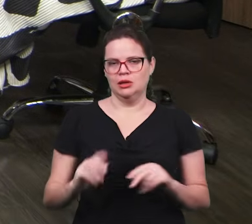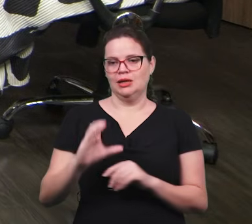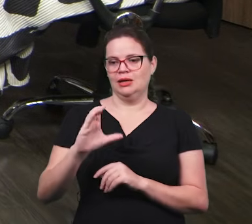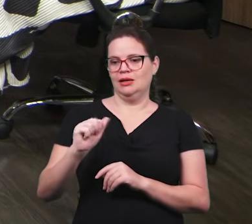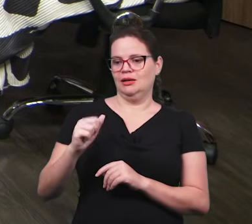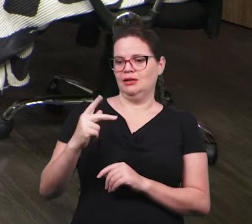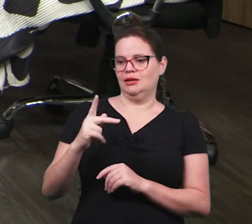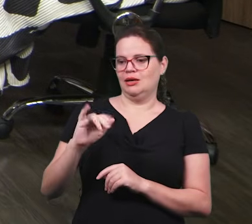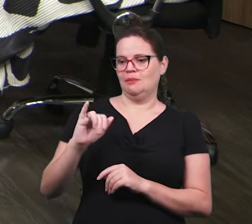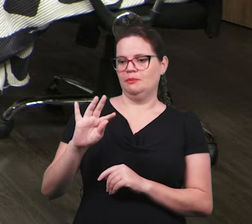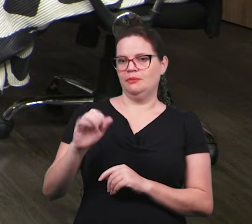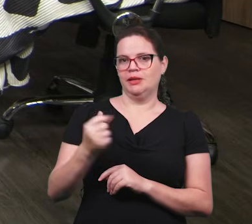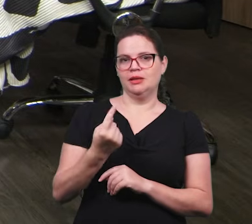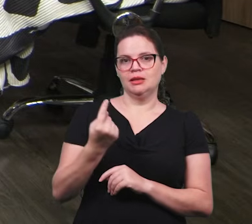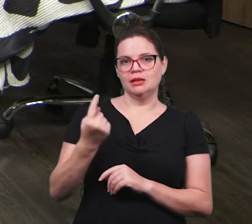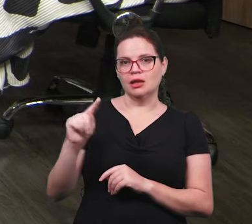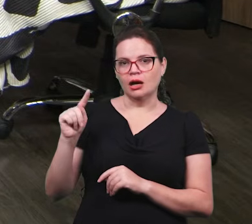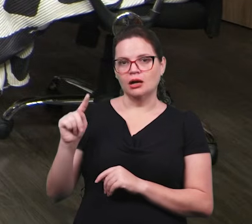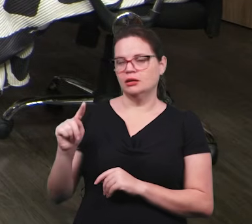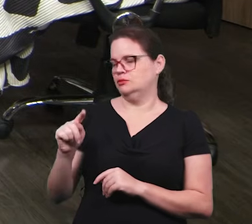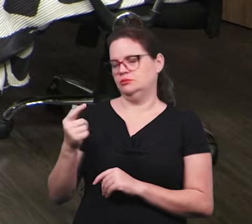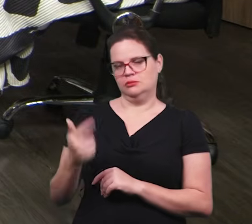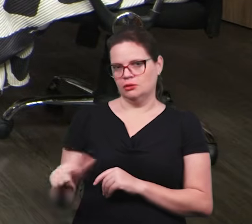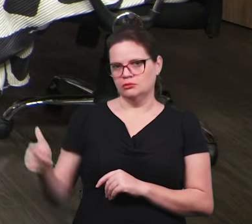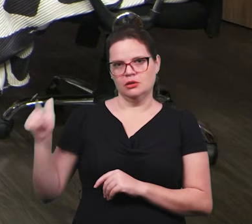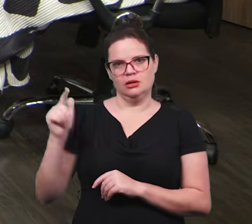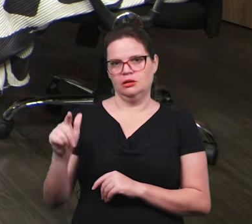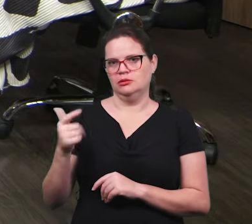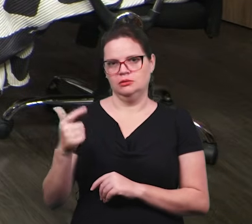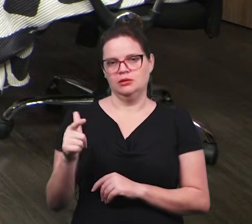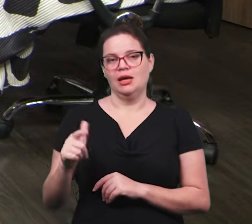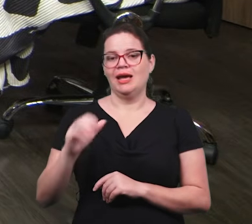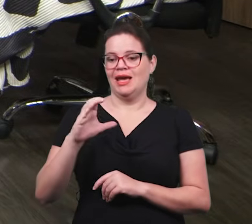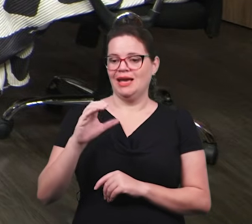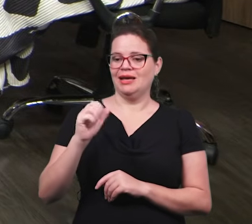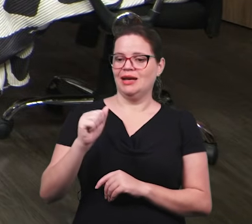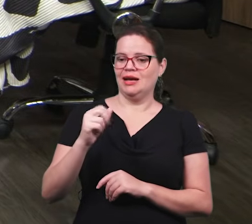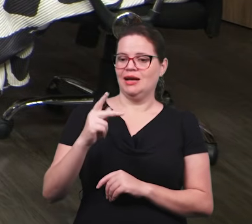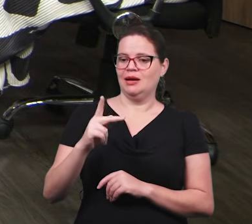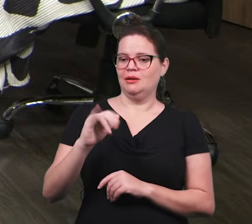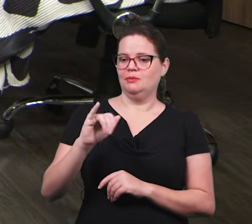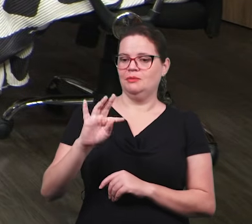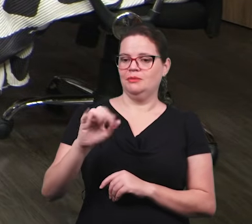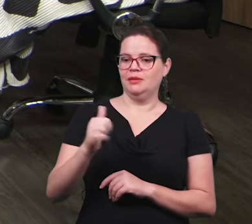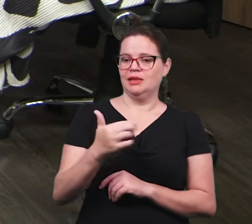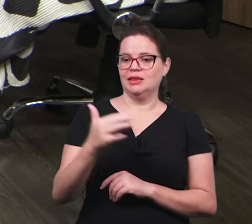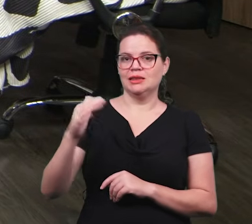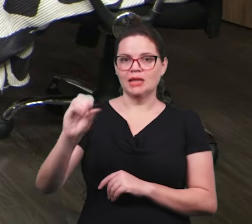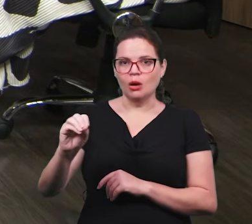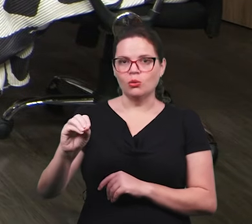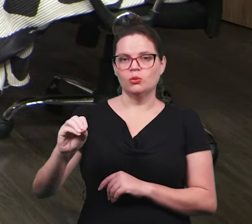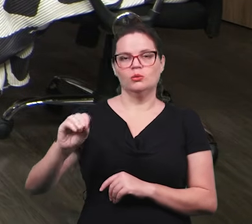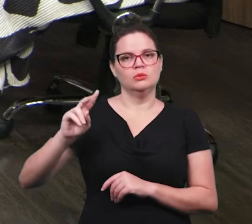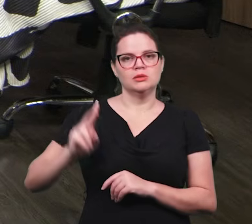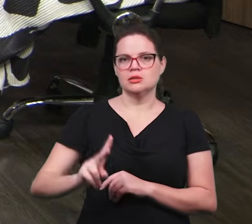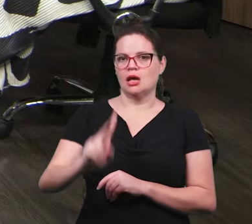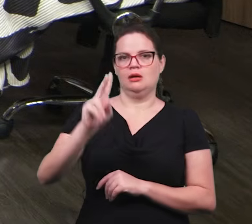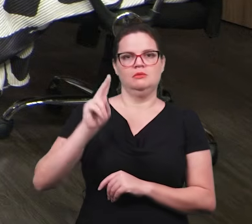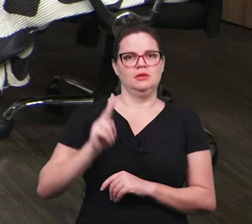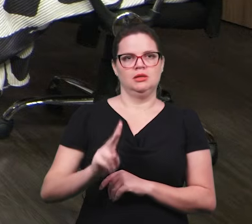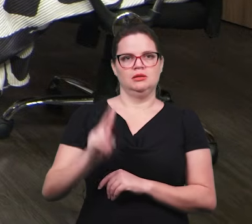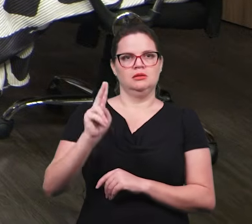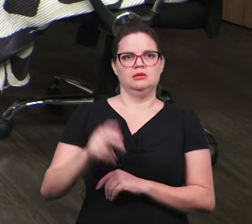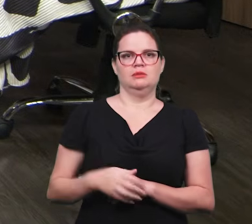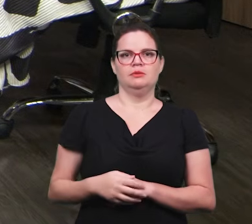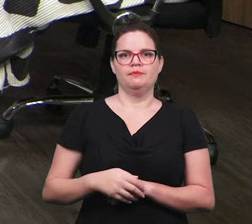futebol, de um grupo. No Exército, as graduações, elas não